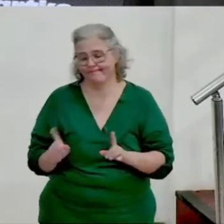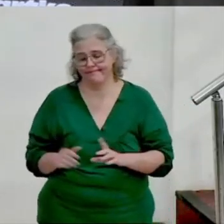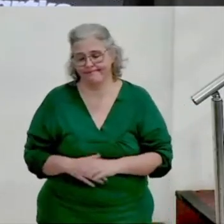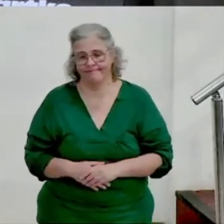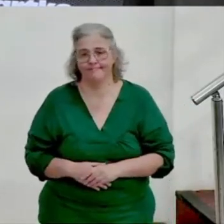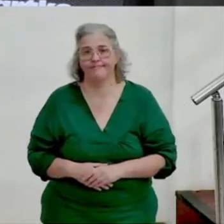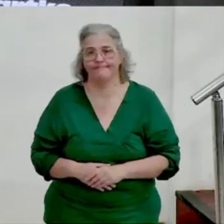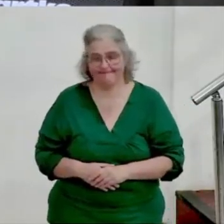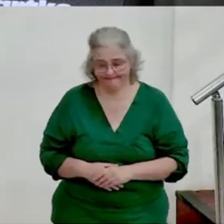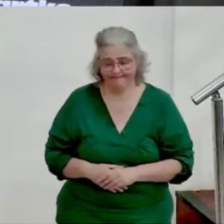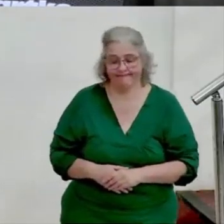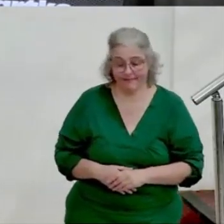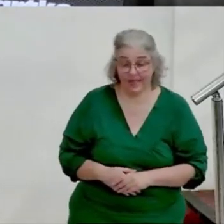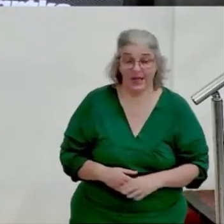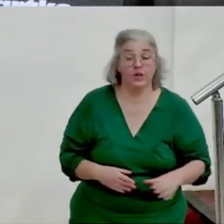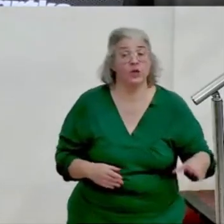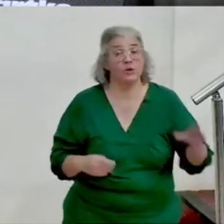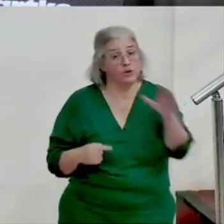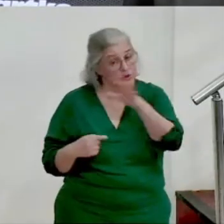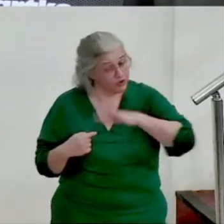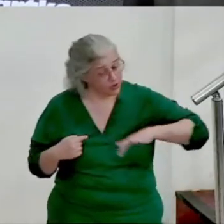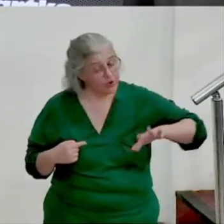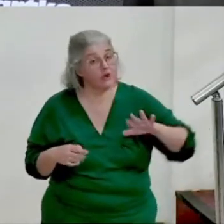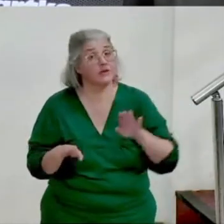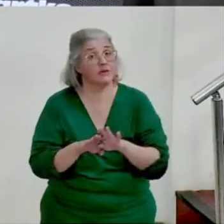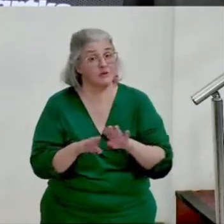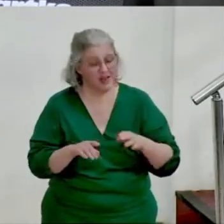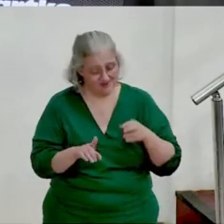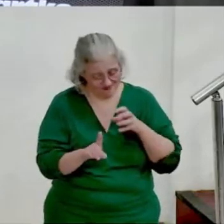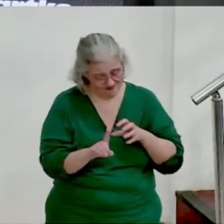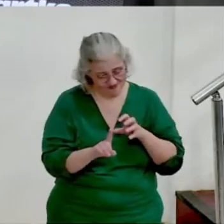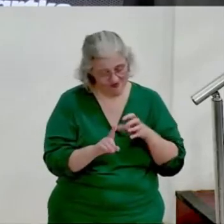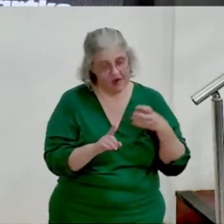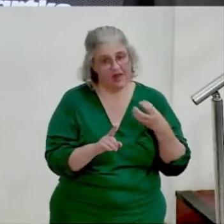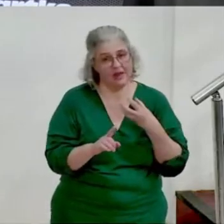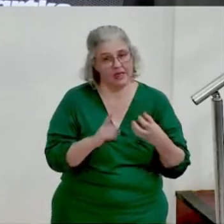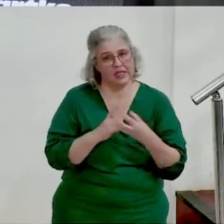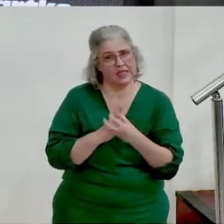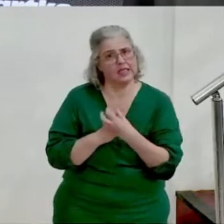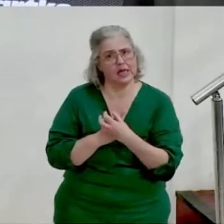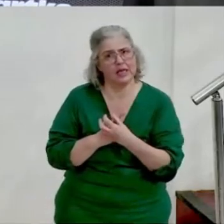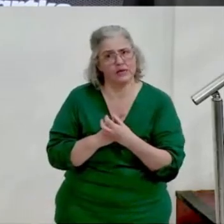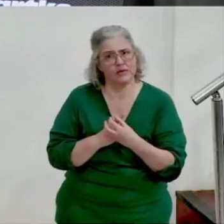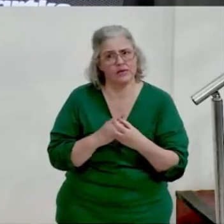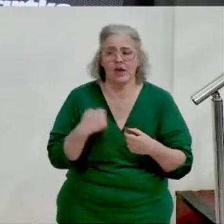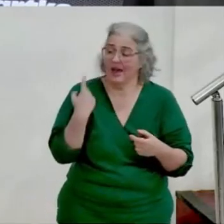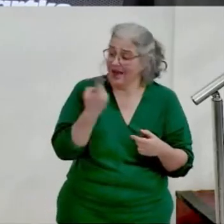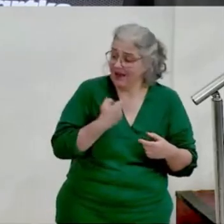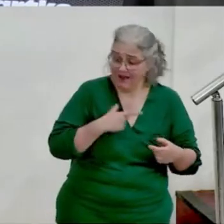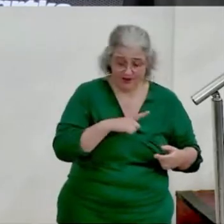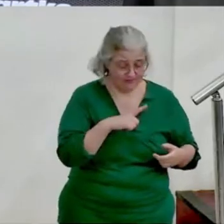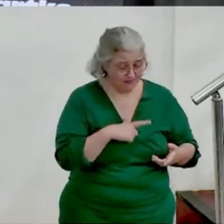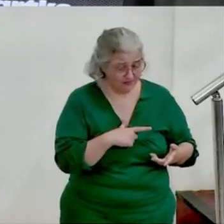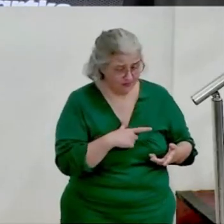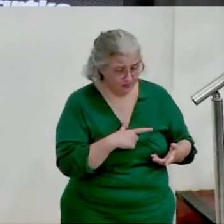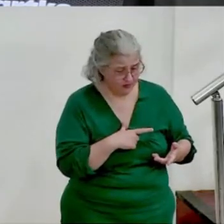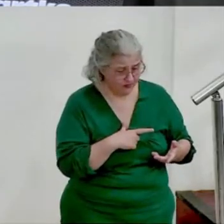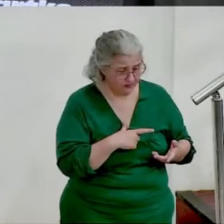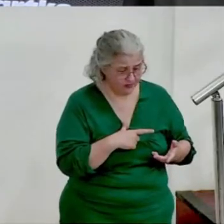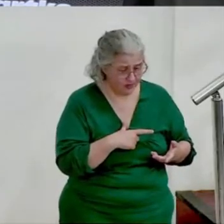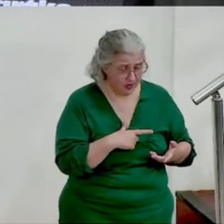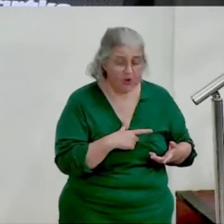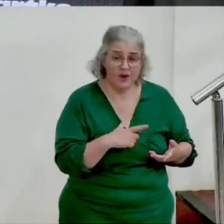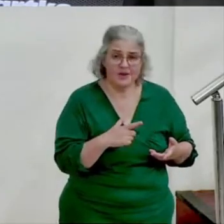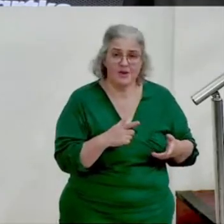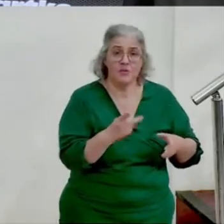Assim, nós também somos tentados a, por vezes, colocar a nossa segurança em outras coisas que não o Senhor. Estou seguro de que amanhã irei comer. Por